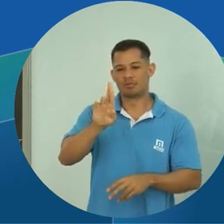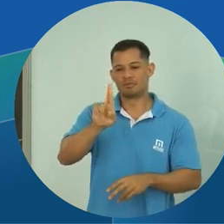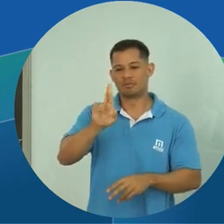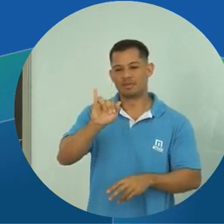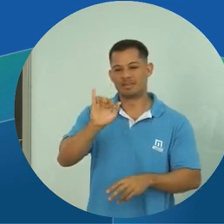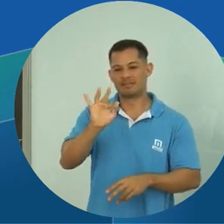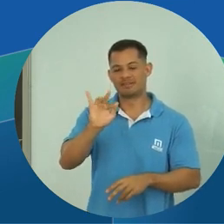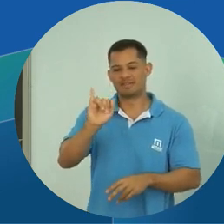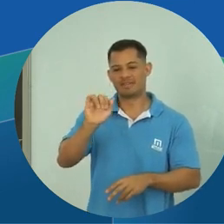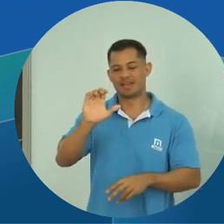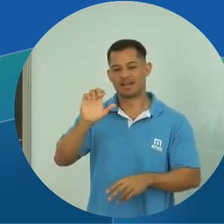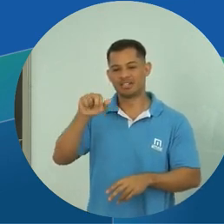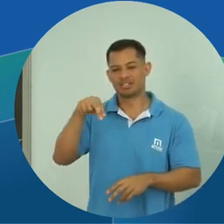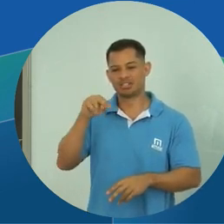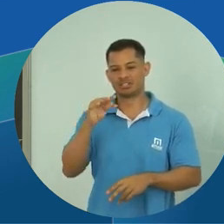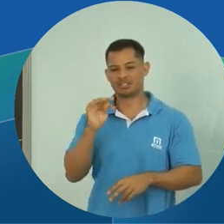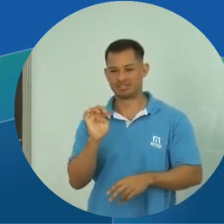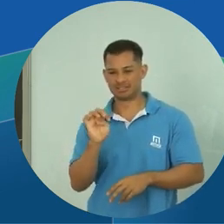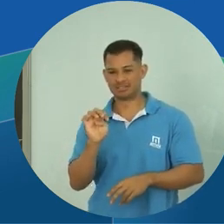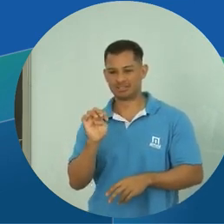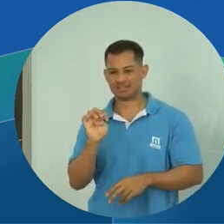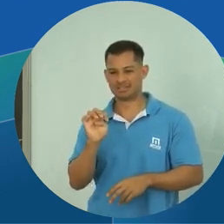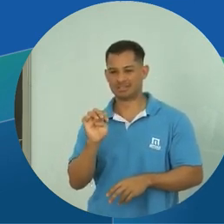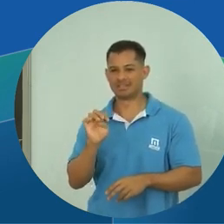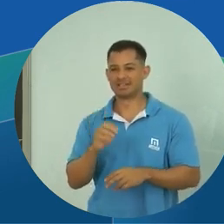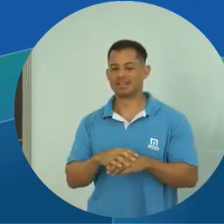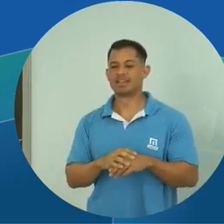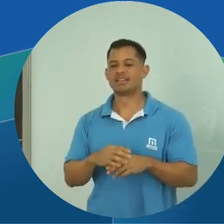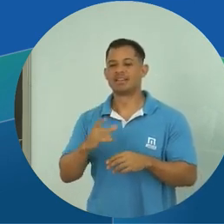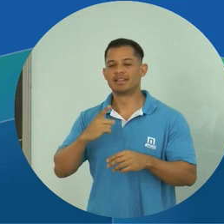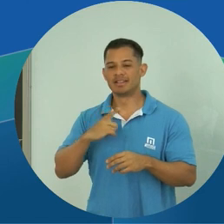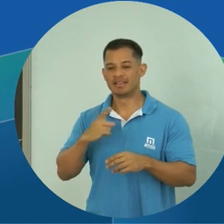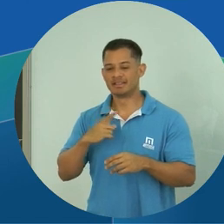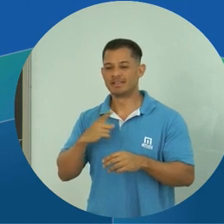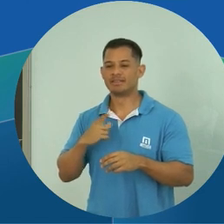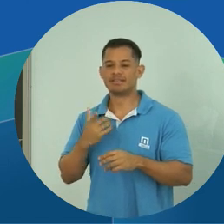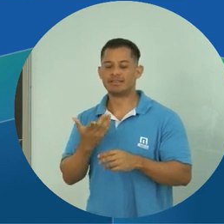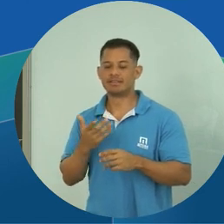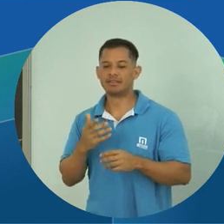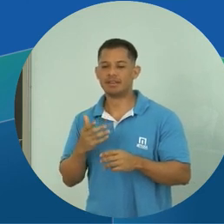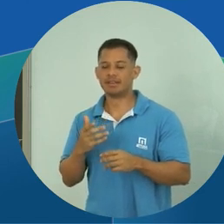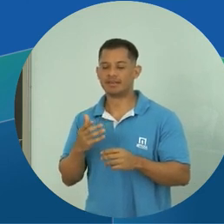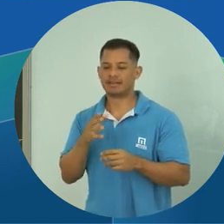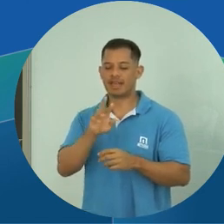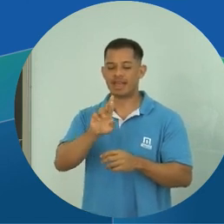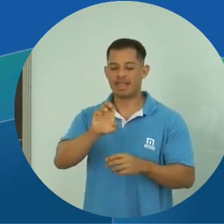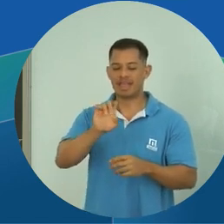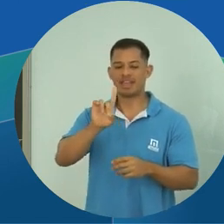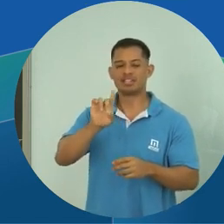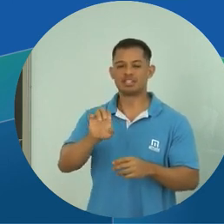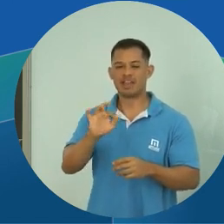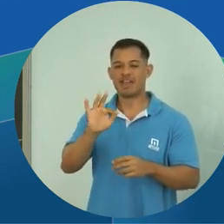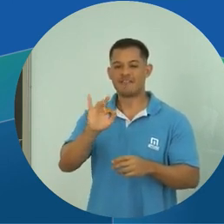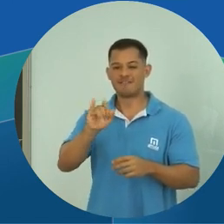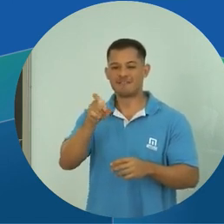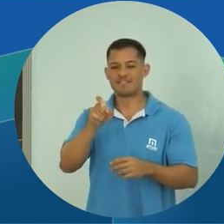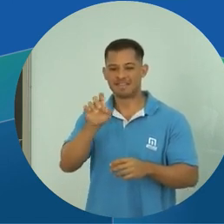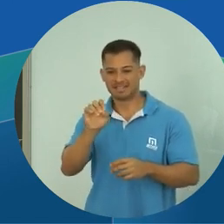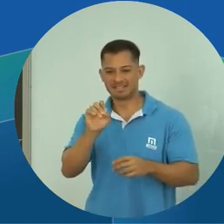isso em conta nessa trabalhabilidade. Tivemos bombeamentos em redes fixas aí de 100, 200